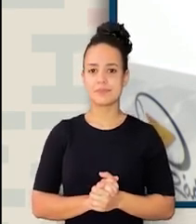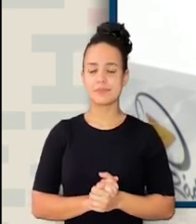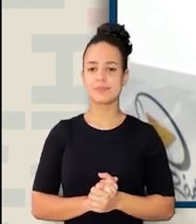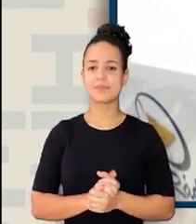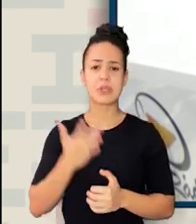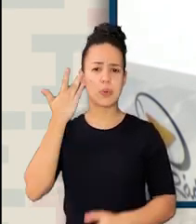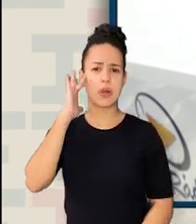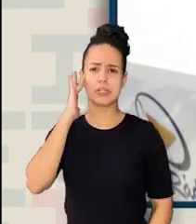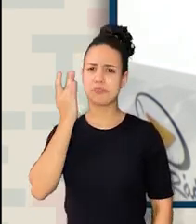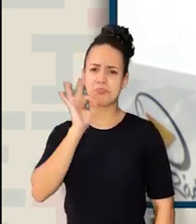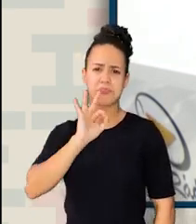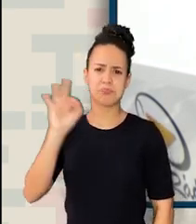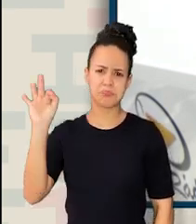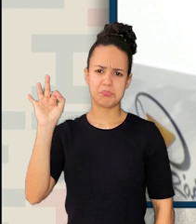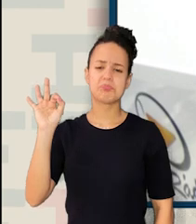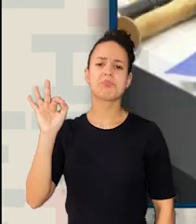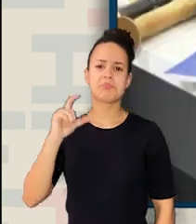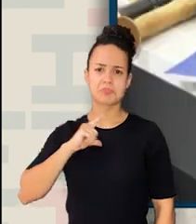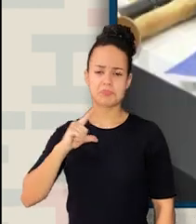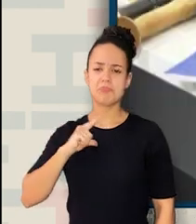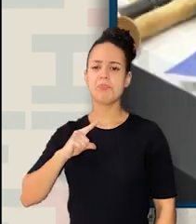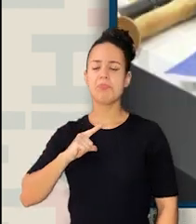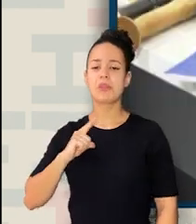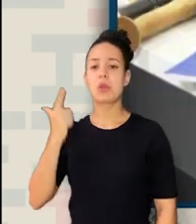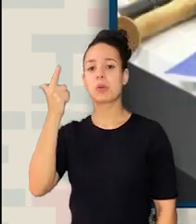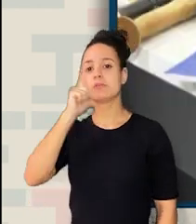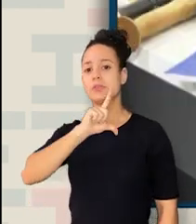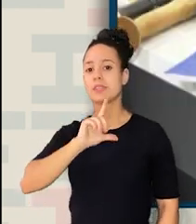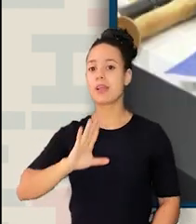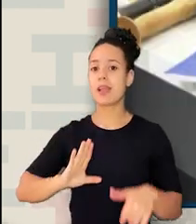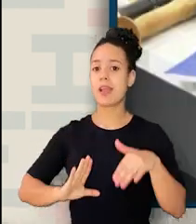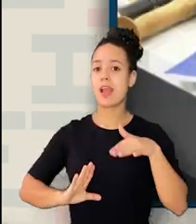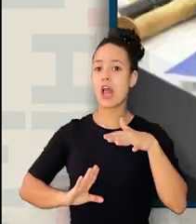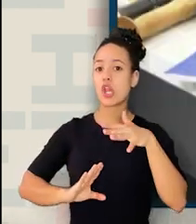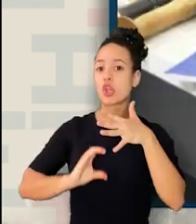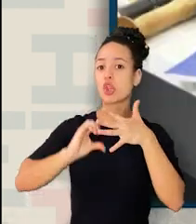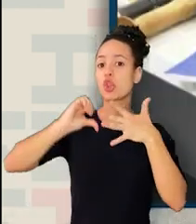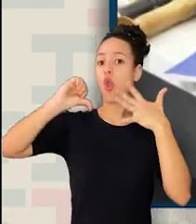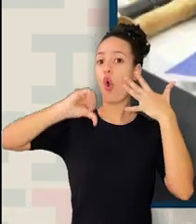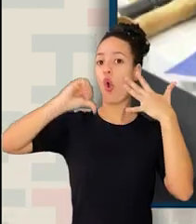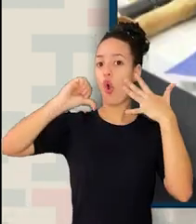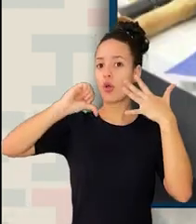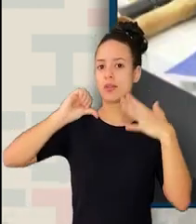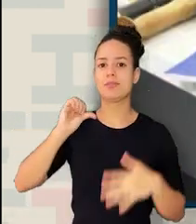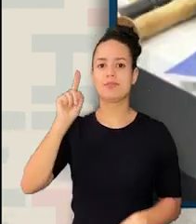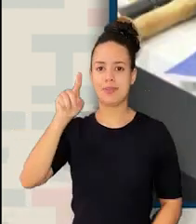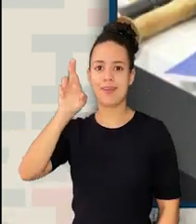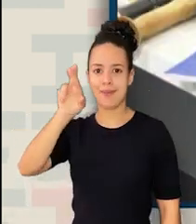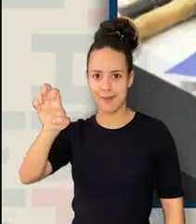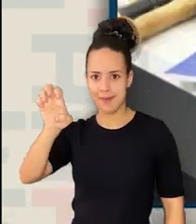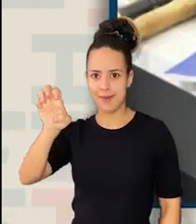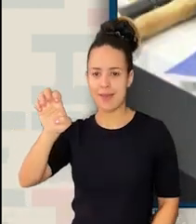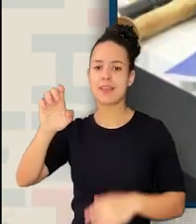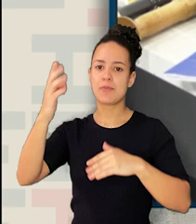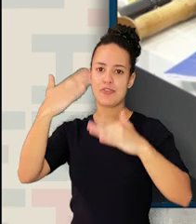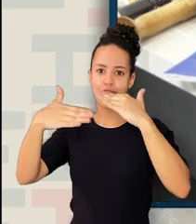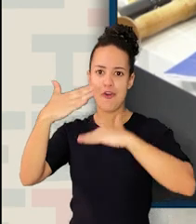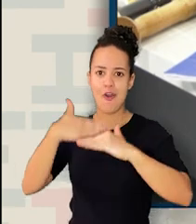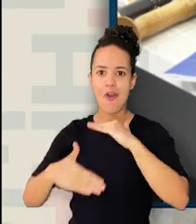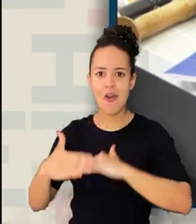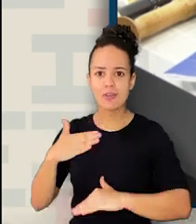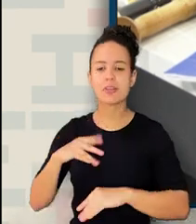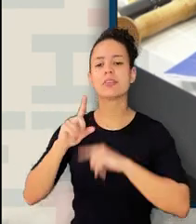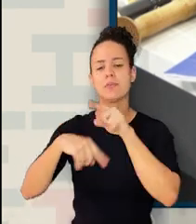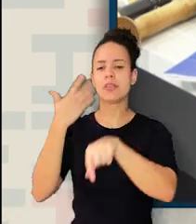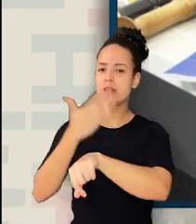Eu acho ótima essa proposta de chegar até a nona, né, e voltar até a nota Ré. Aí depois você